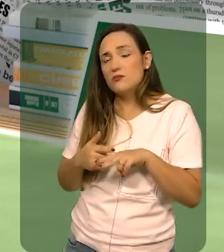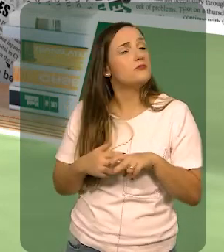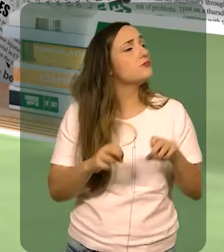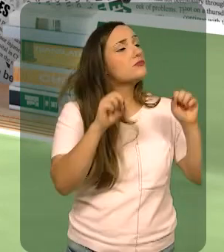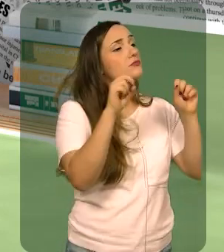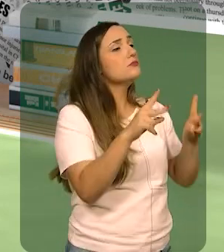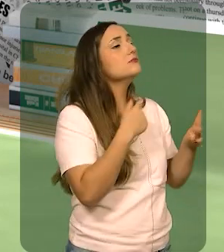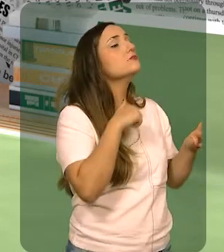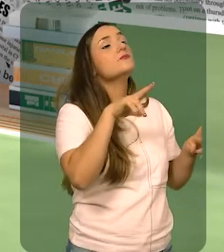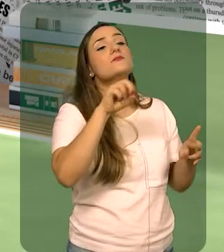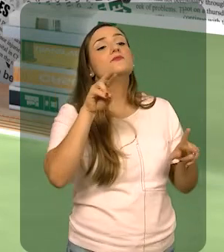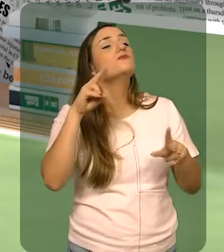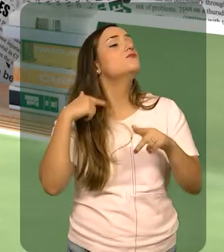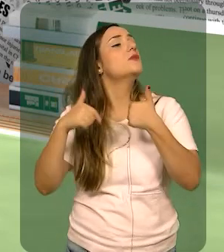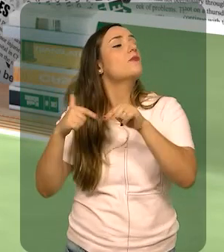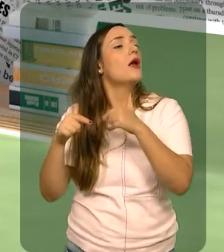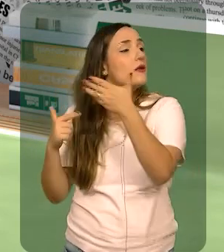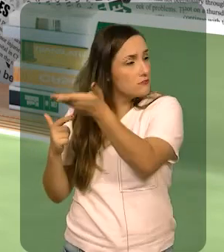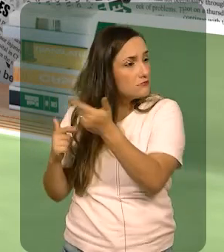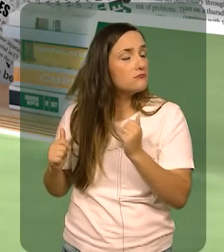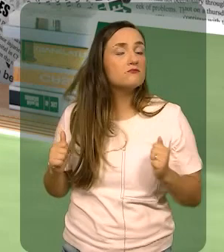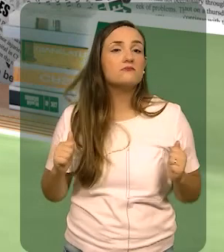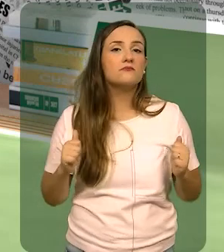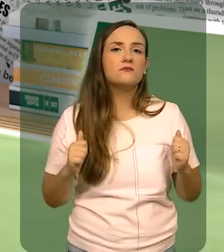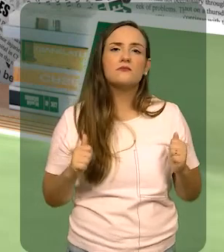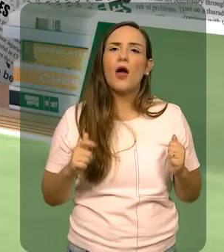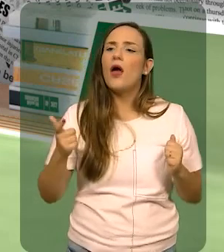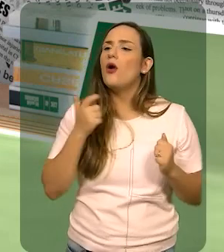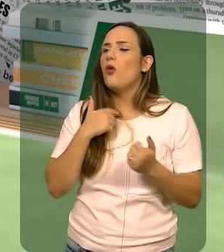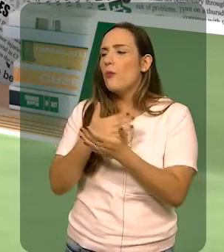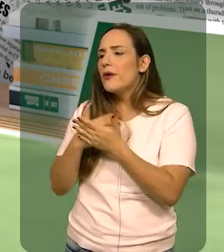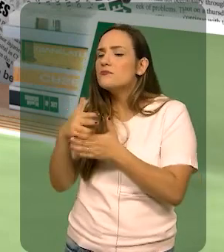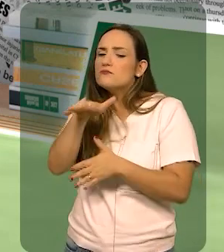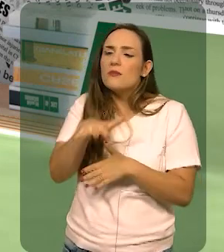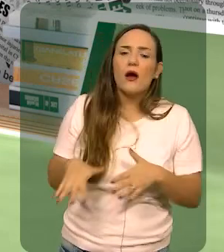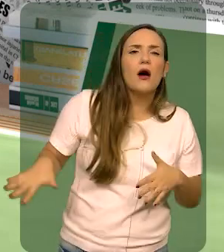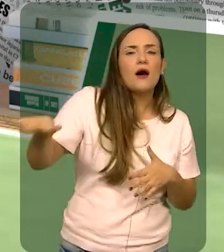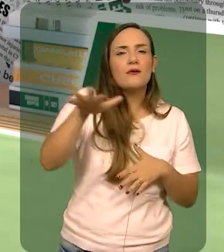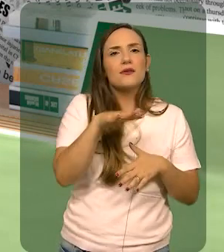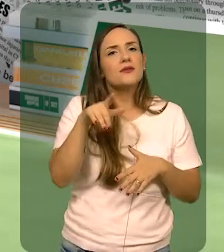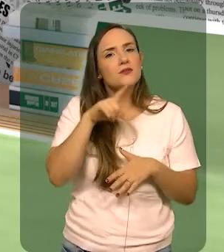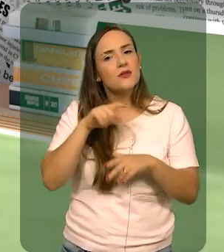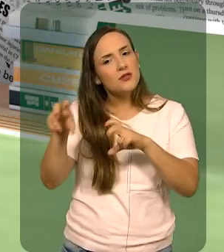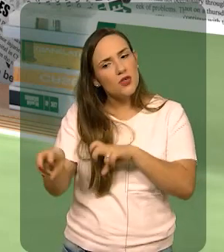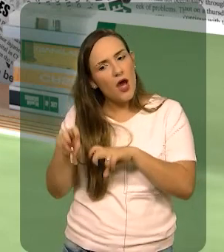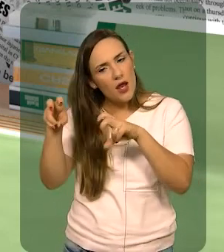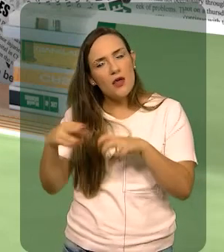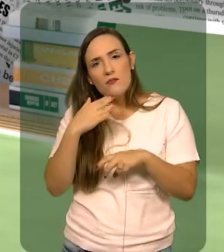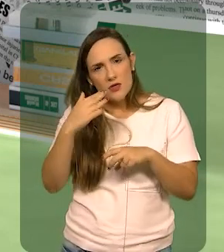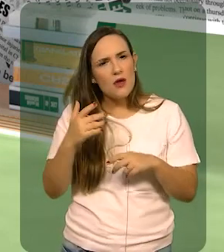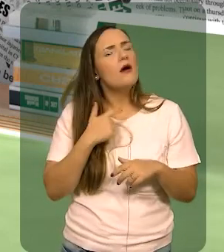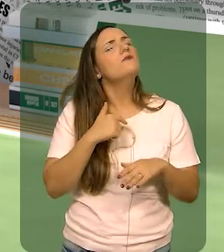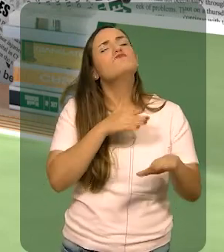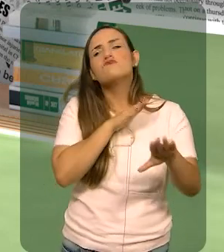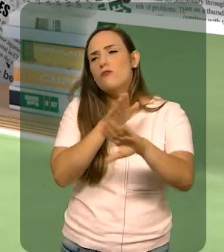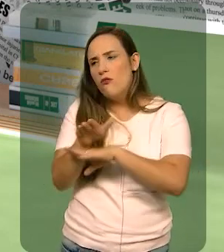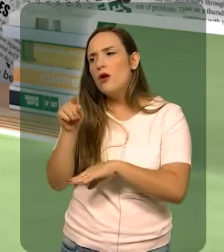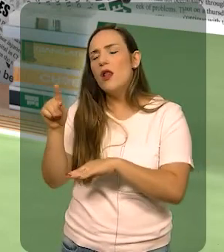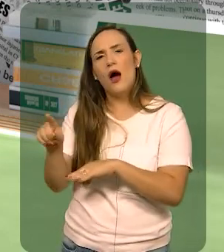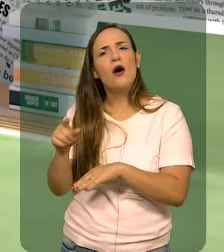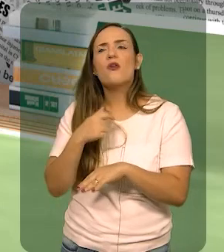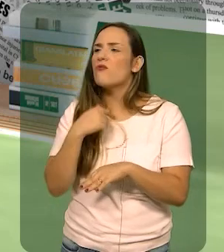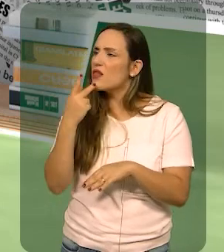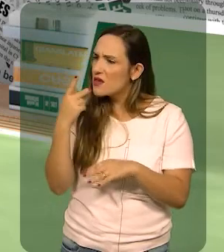trabalhar. Ali ao redor da aldeia, da comunidade, sempre tem aquela chacrinha que precisam de pessoas. Então eu fui